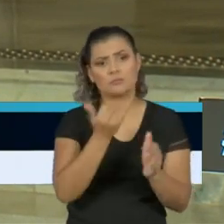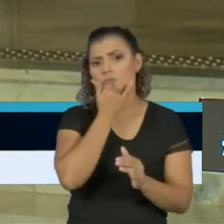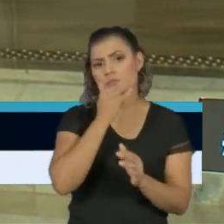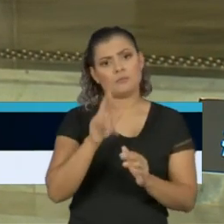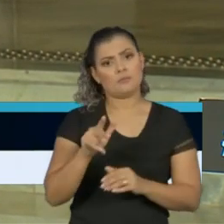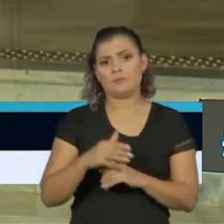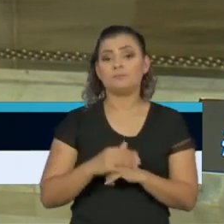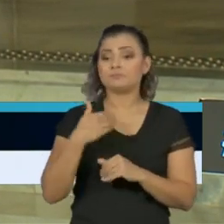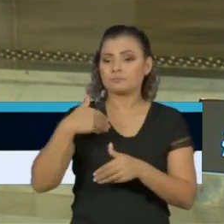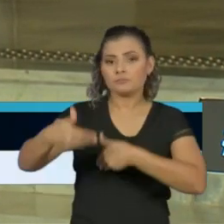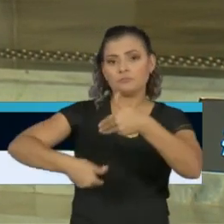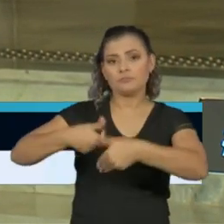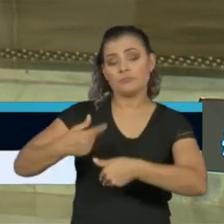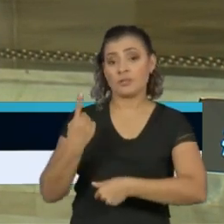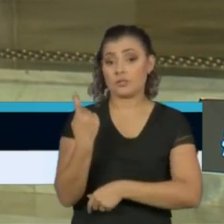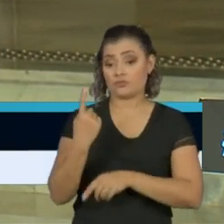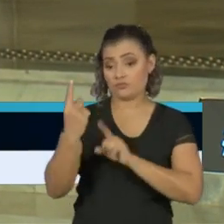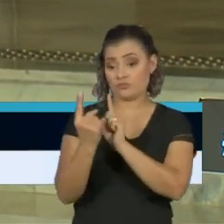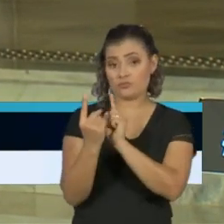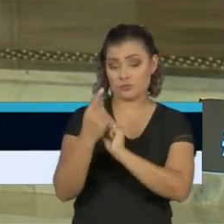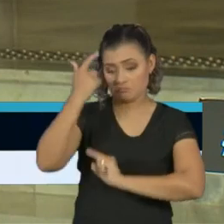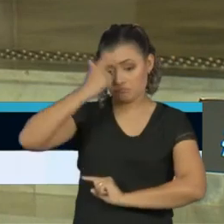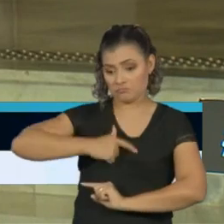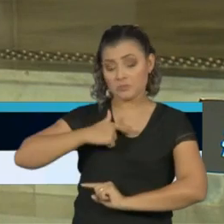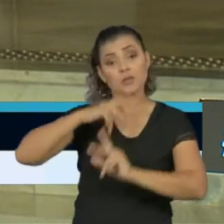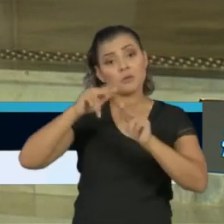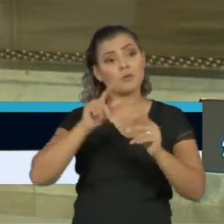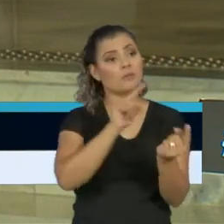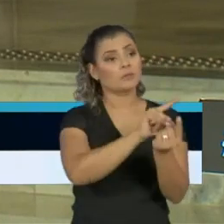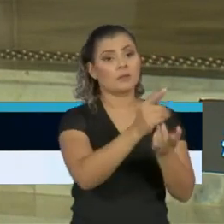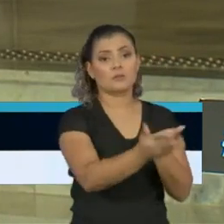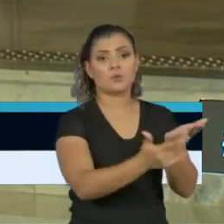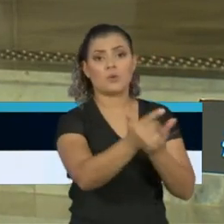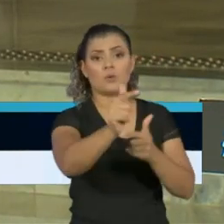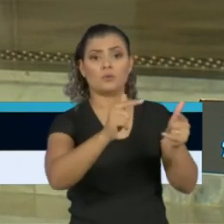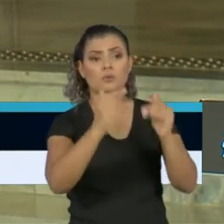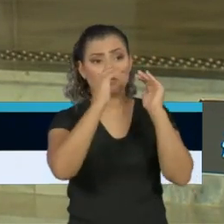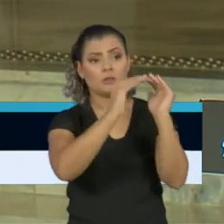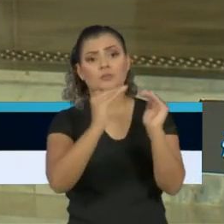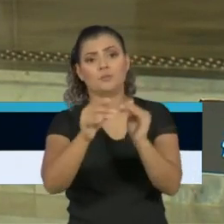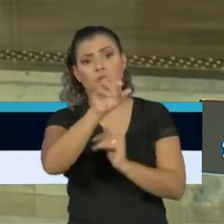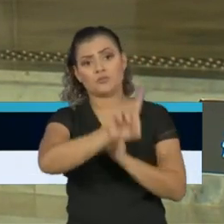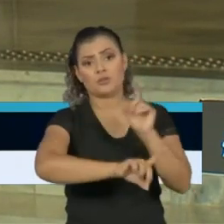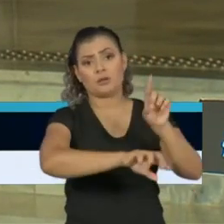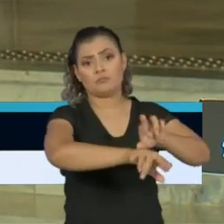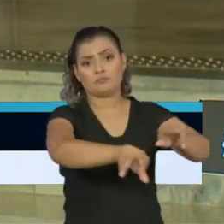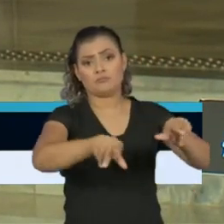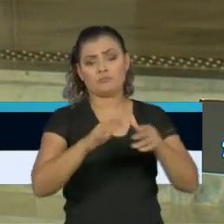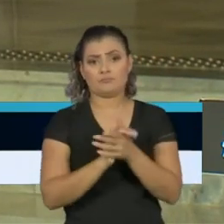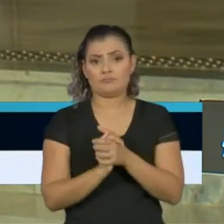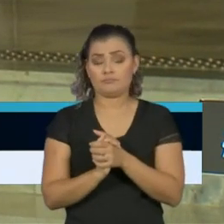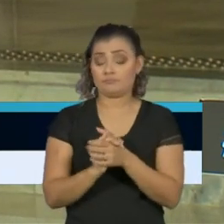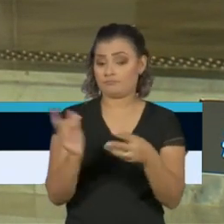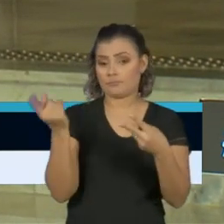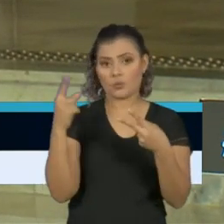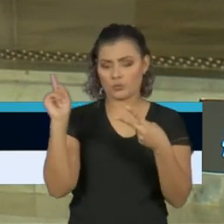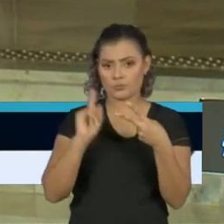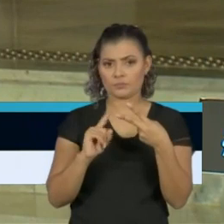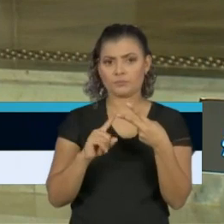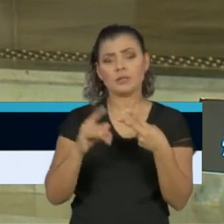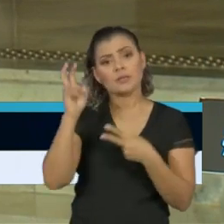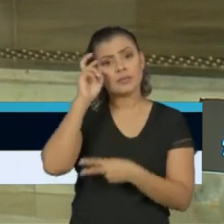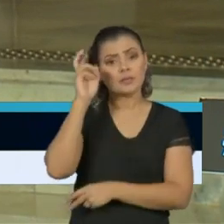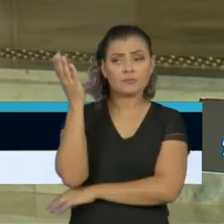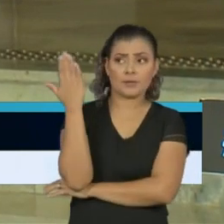fui tratado individualmente, como eu trato das pessoas individualmente e respeito seus direitos. Segundo ponto, na